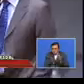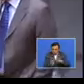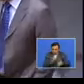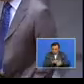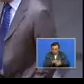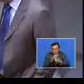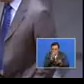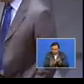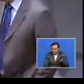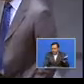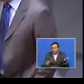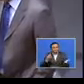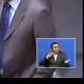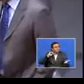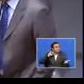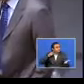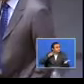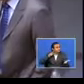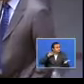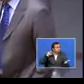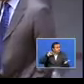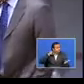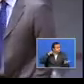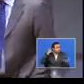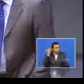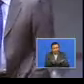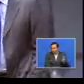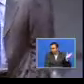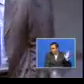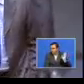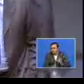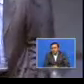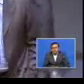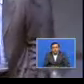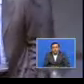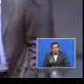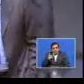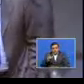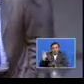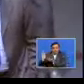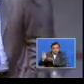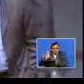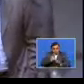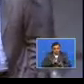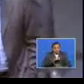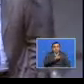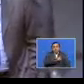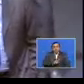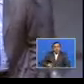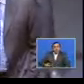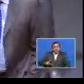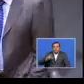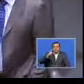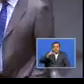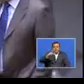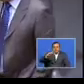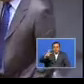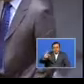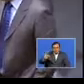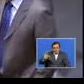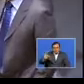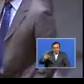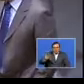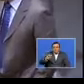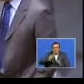Capital é um lixo de revista, lixo, financiada pelo governo petista, com